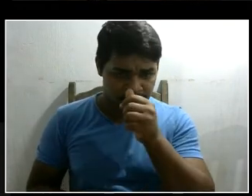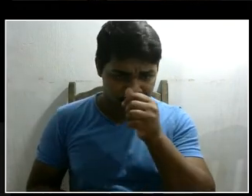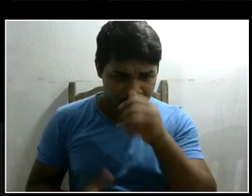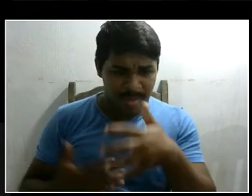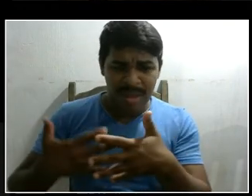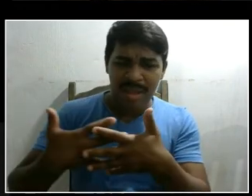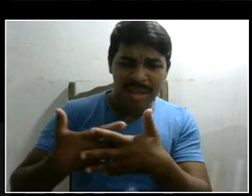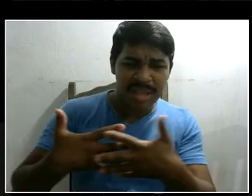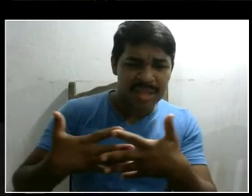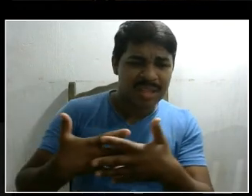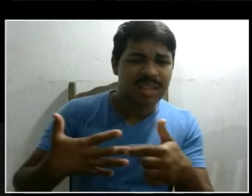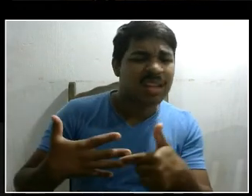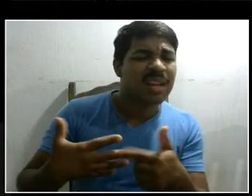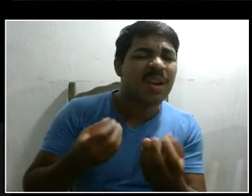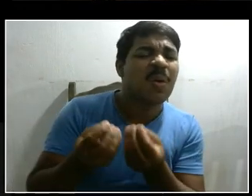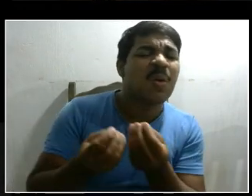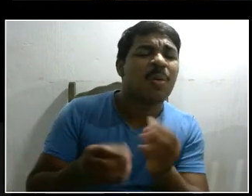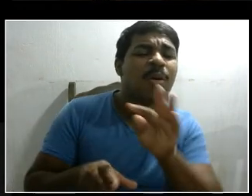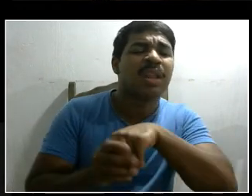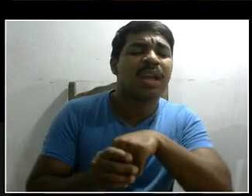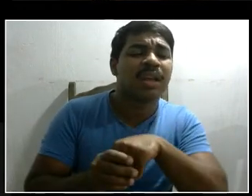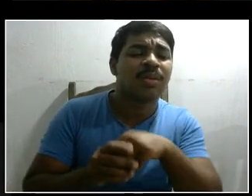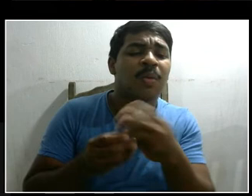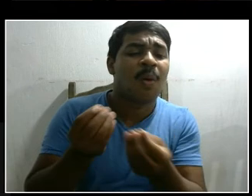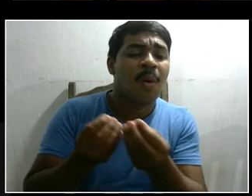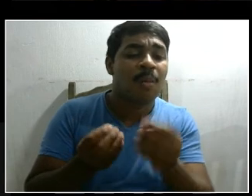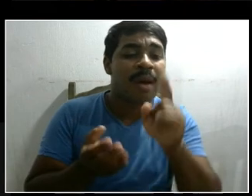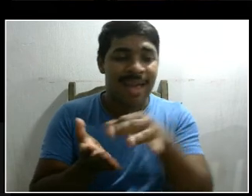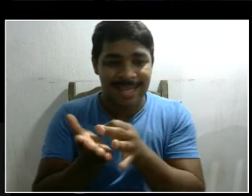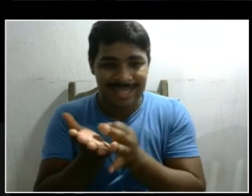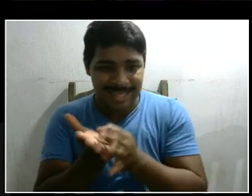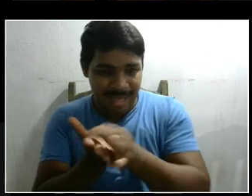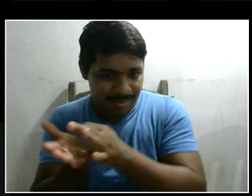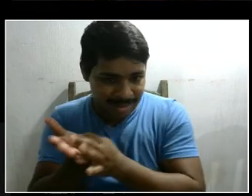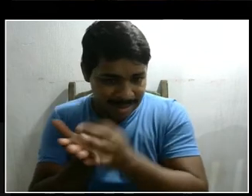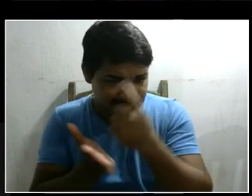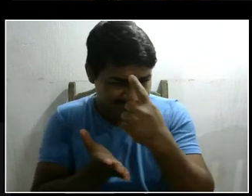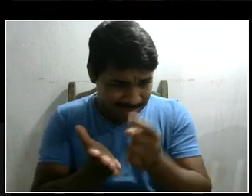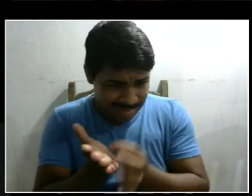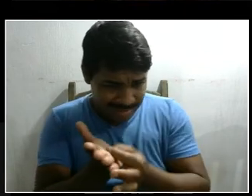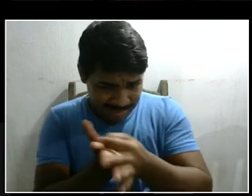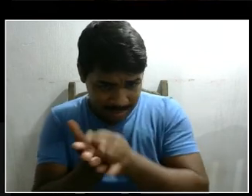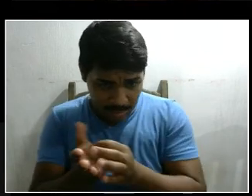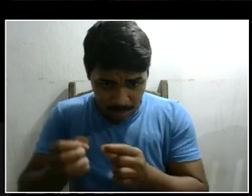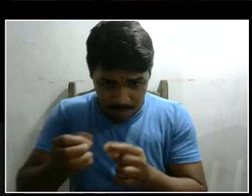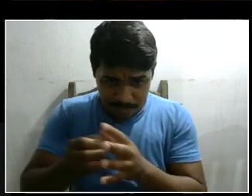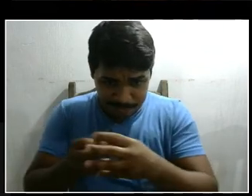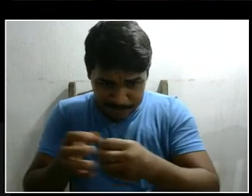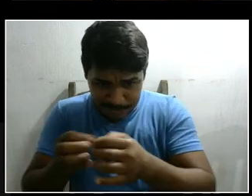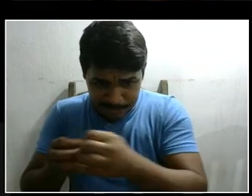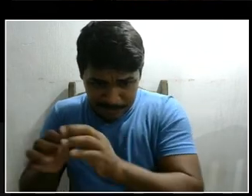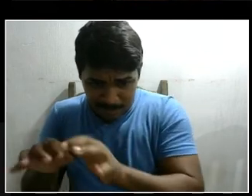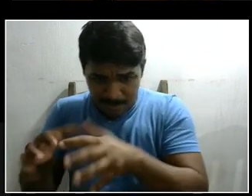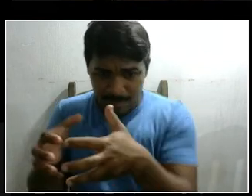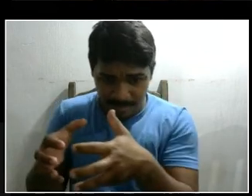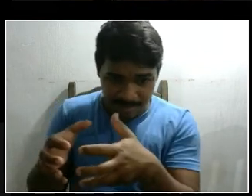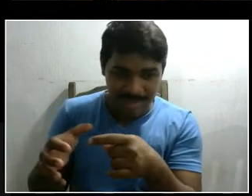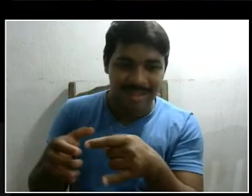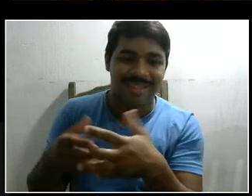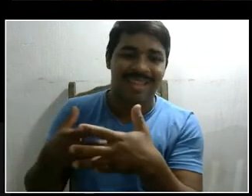formados de células, né? Cada tecido ele vai ter o seu grupo de células, seus nomes de células específicos, e ele